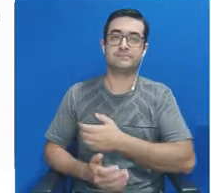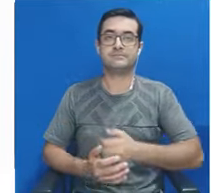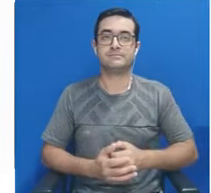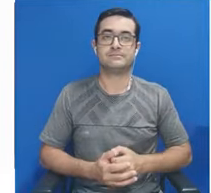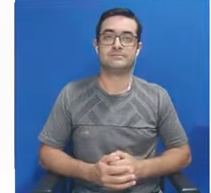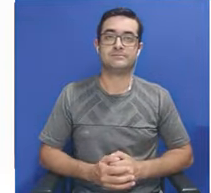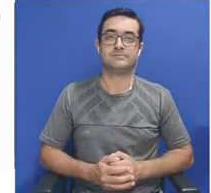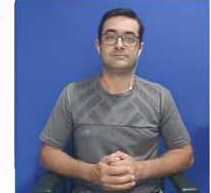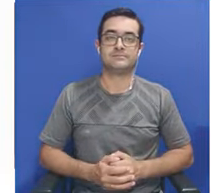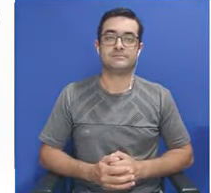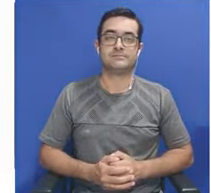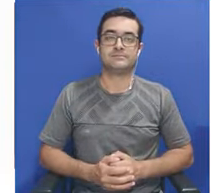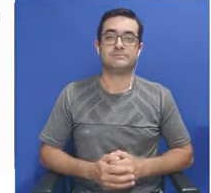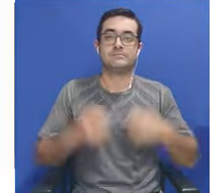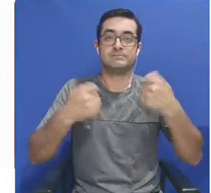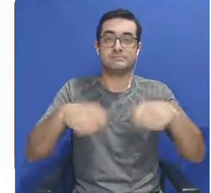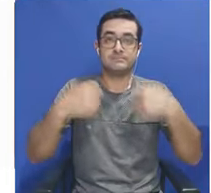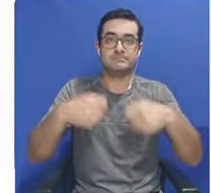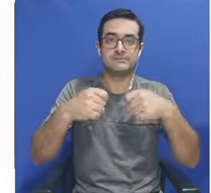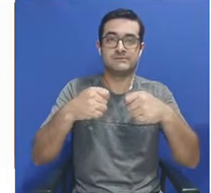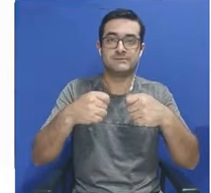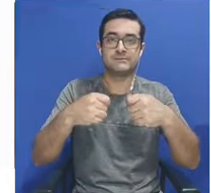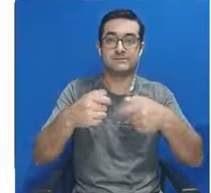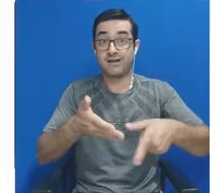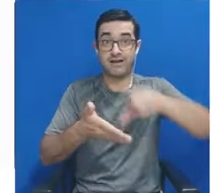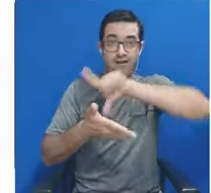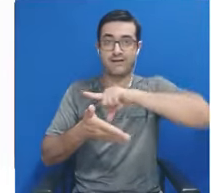ter que seguir esses passos aqui anteriormente,